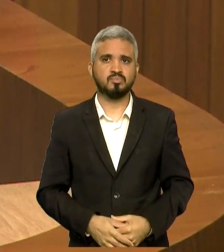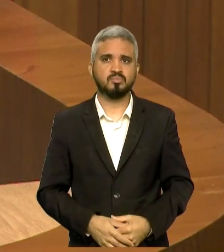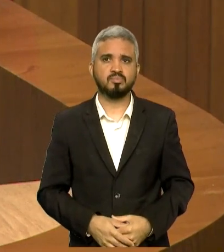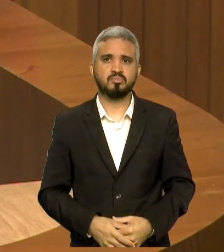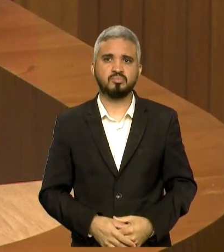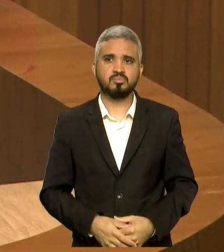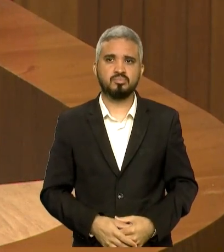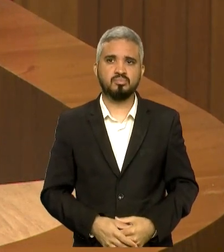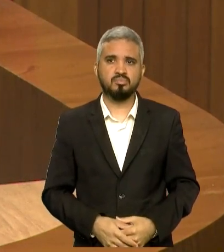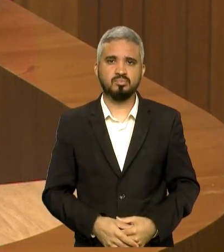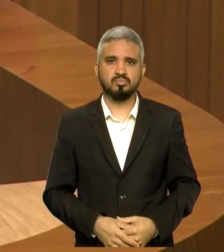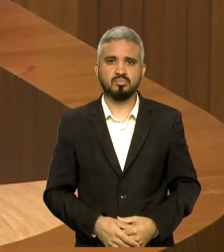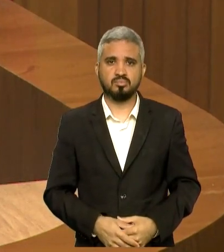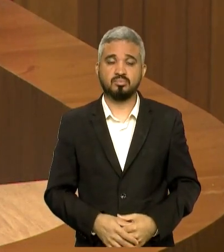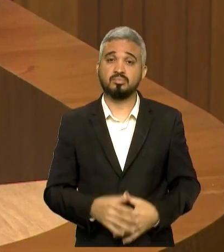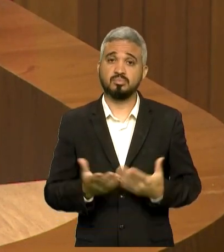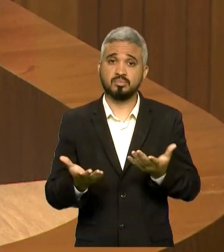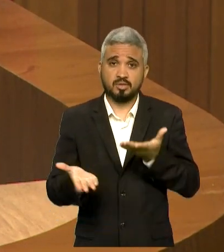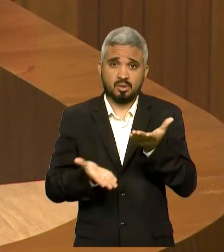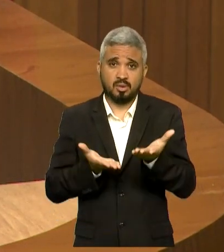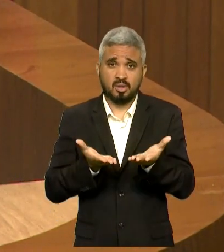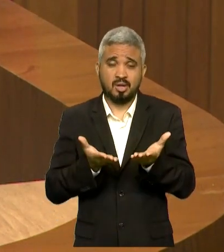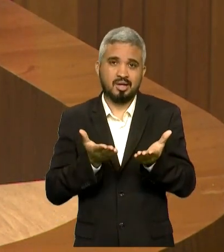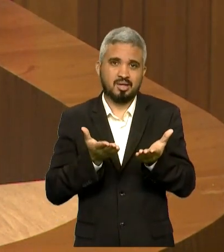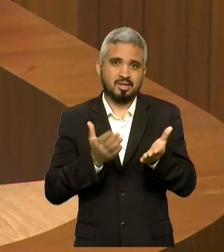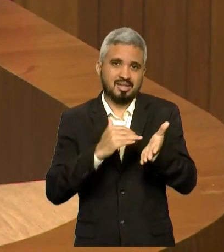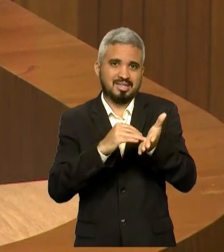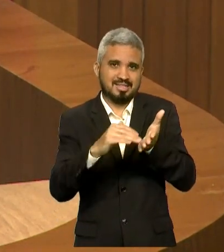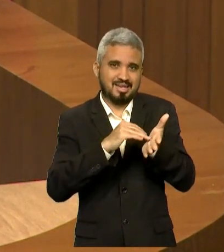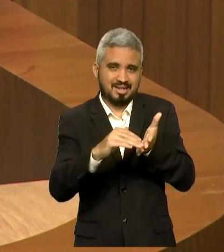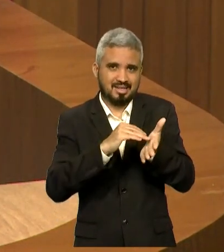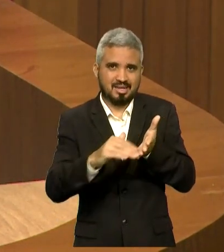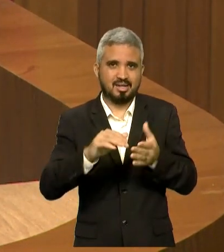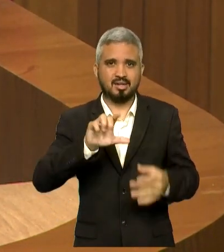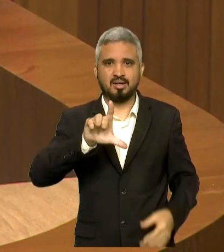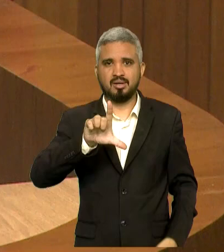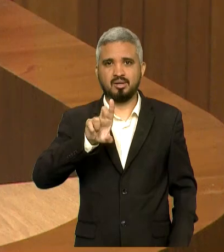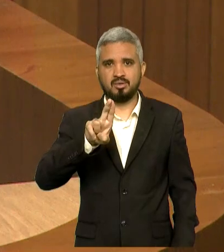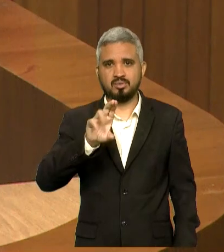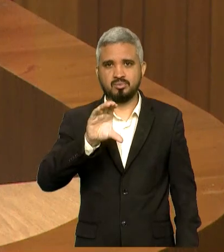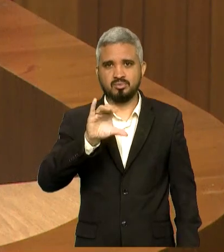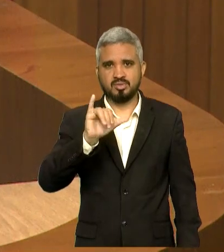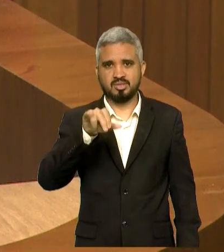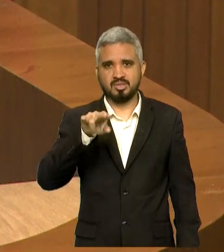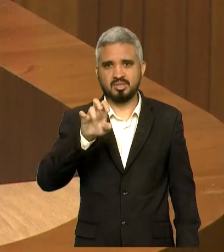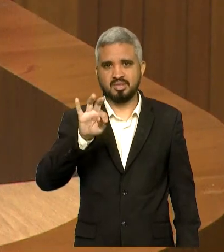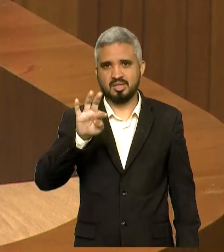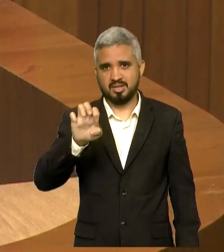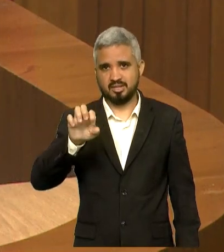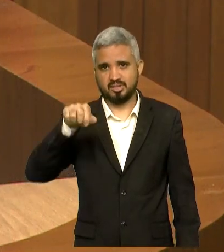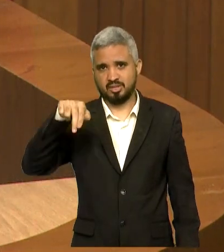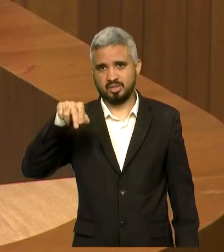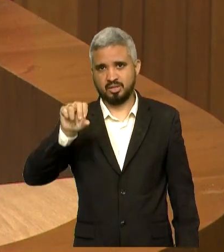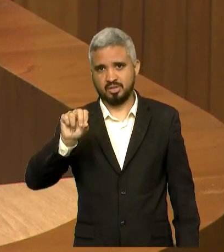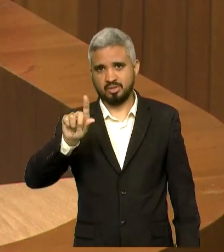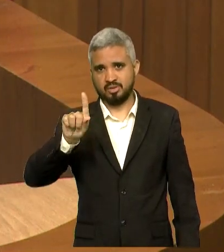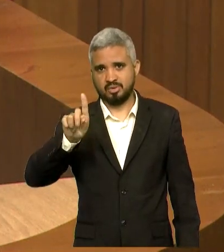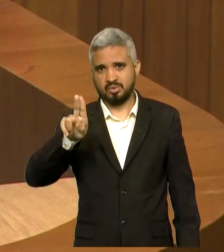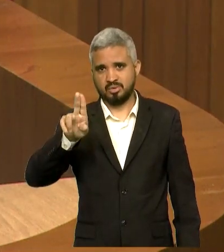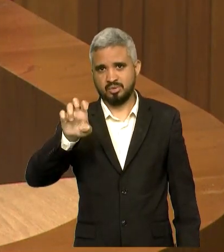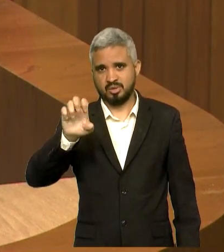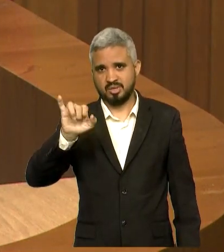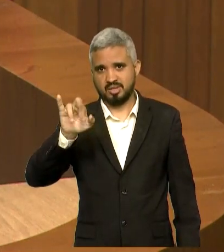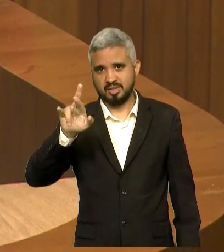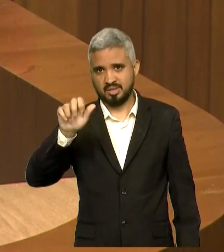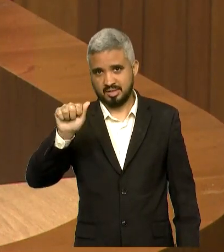Porque no atendimento da secretaria, a nossa secretária Lucinete Nogueira, que tem feito um grande trabalho à frente da pasta, observou